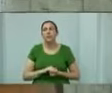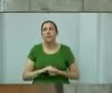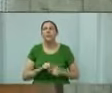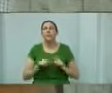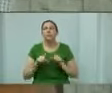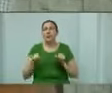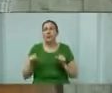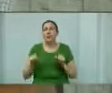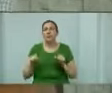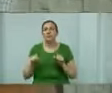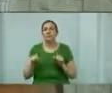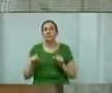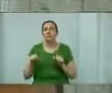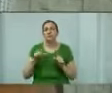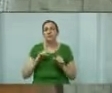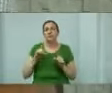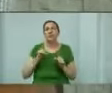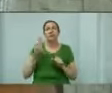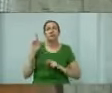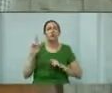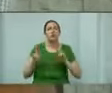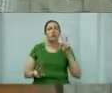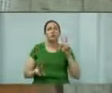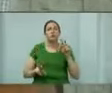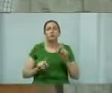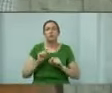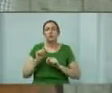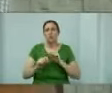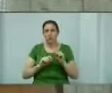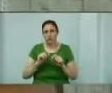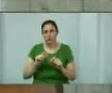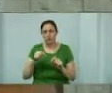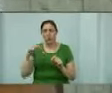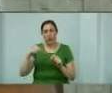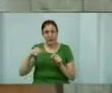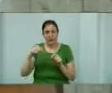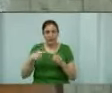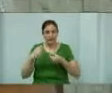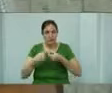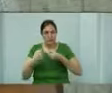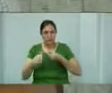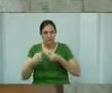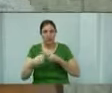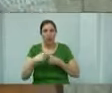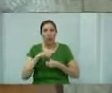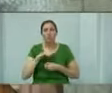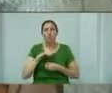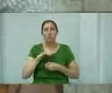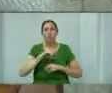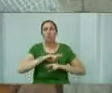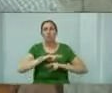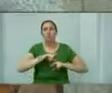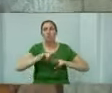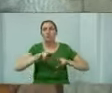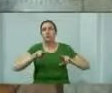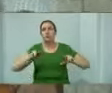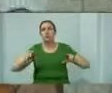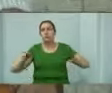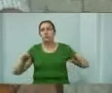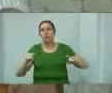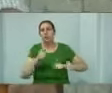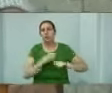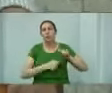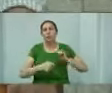uma coisa nós temos de diferente enquanto cidade. Nós temos uma diversidade econômica que é